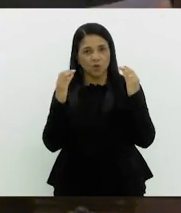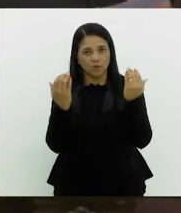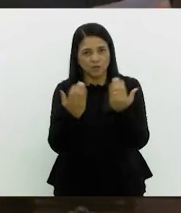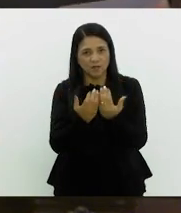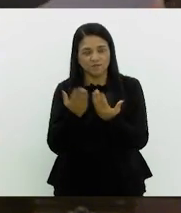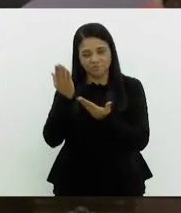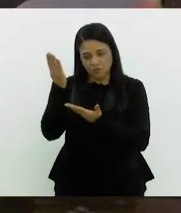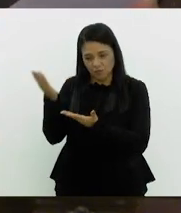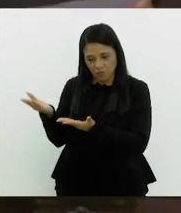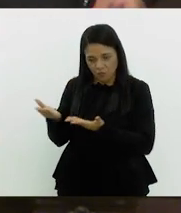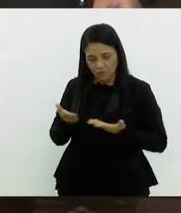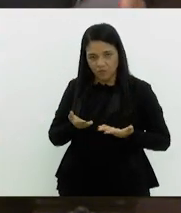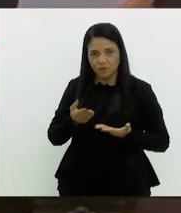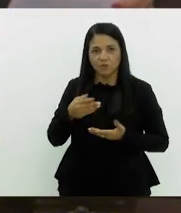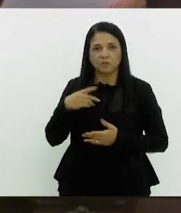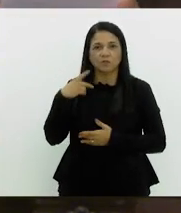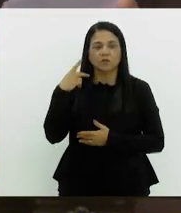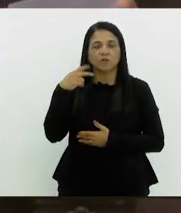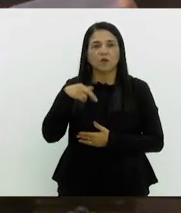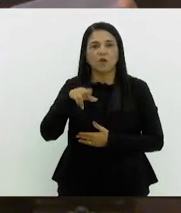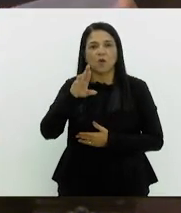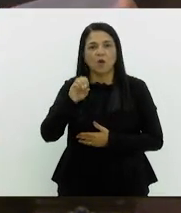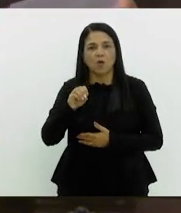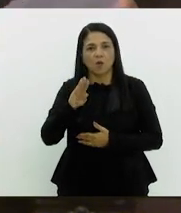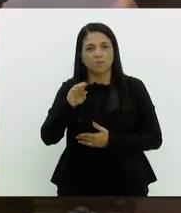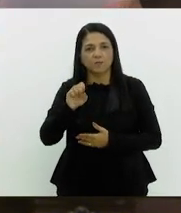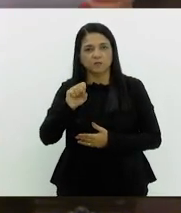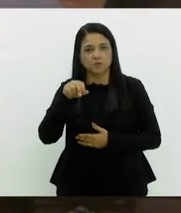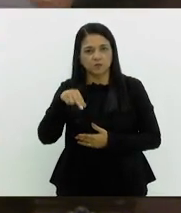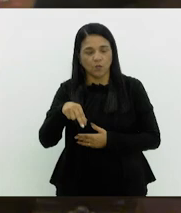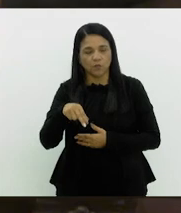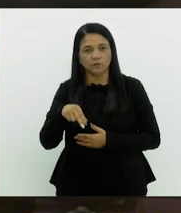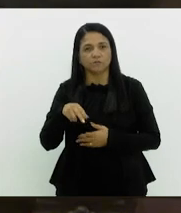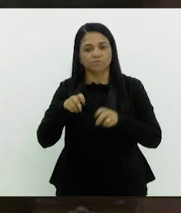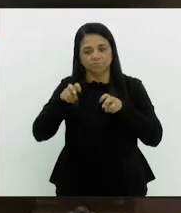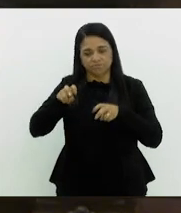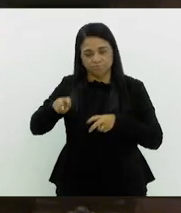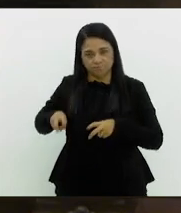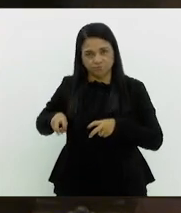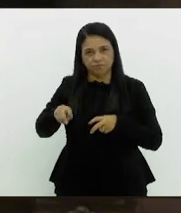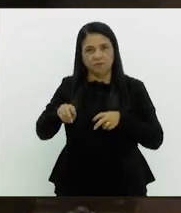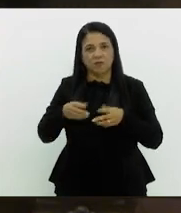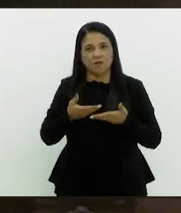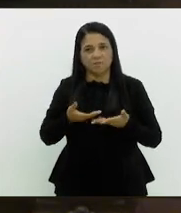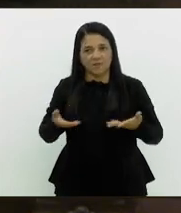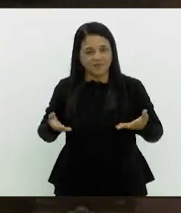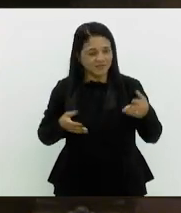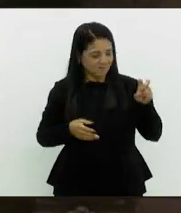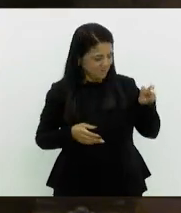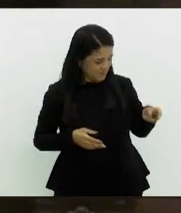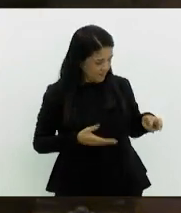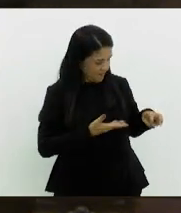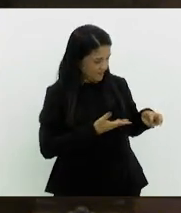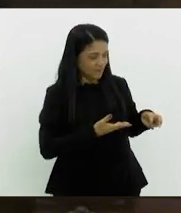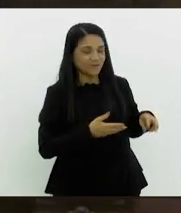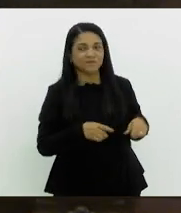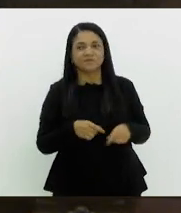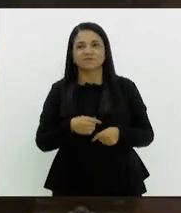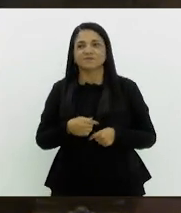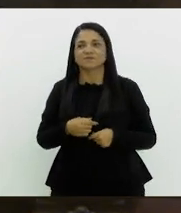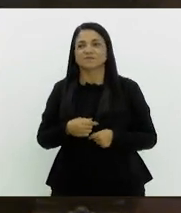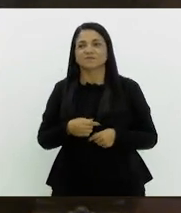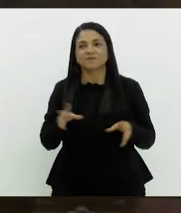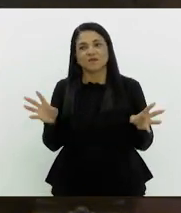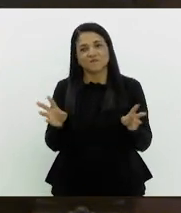Robson Maciel Júnior para compor a mesa de honra, já está aqui sentado, para suas